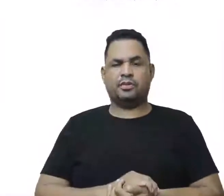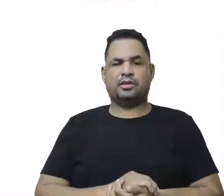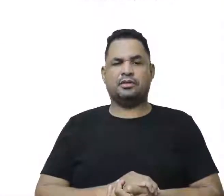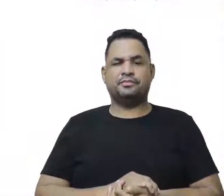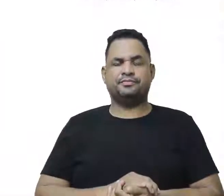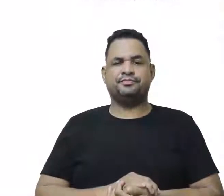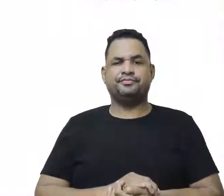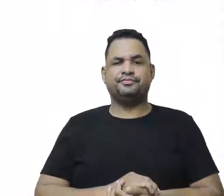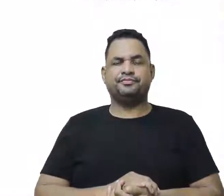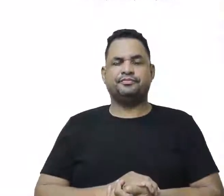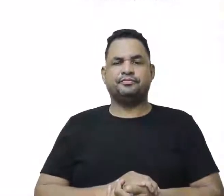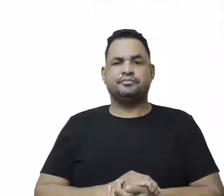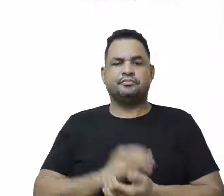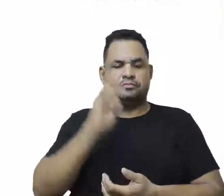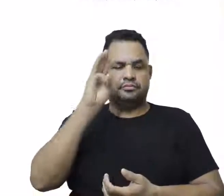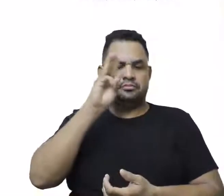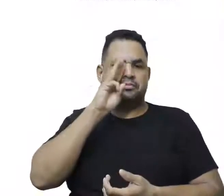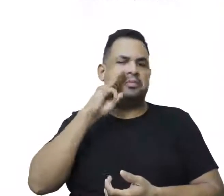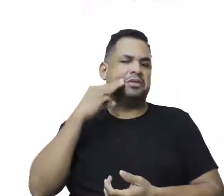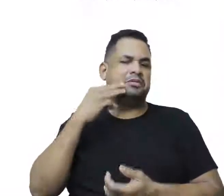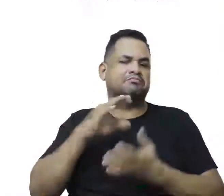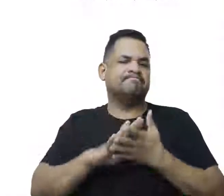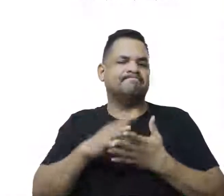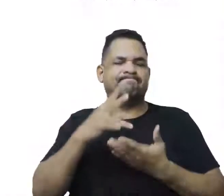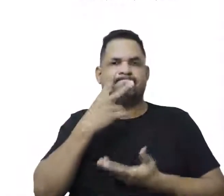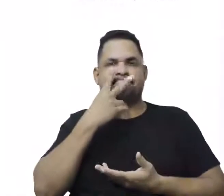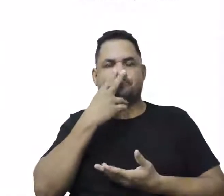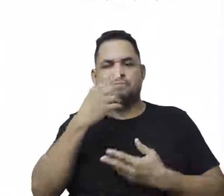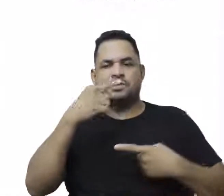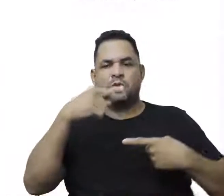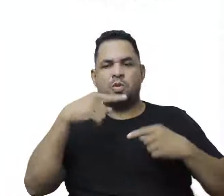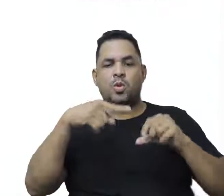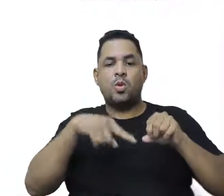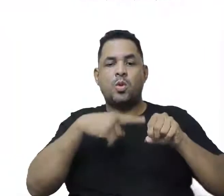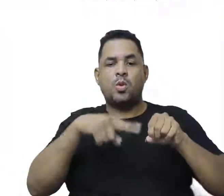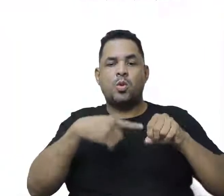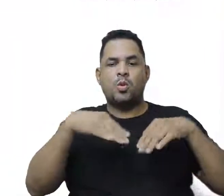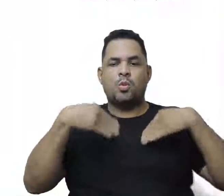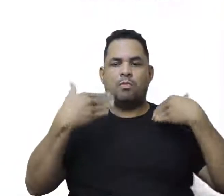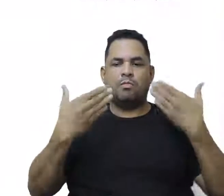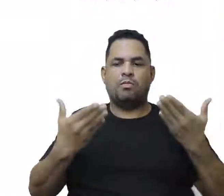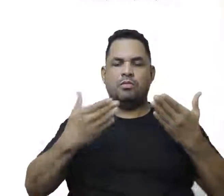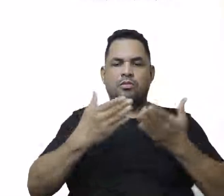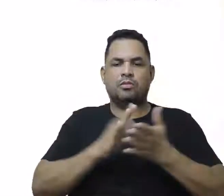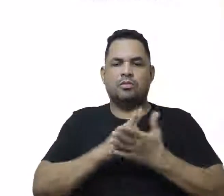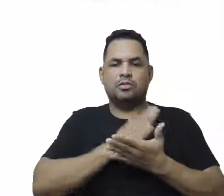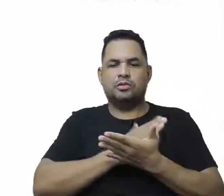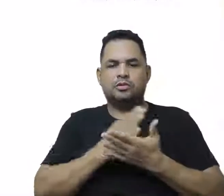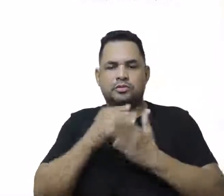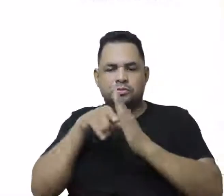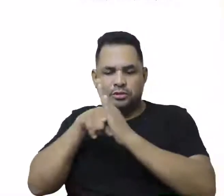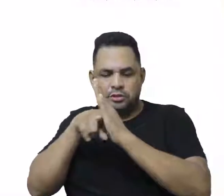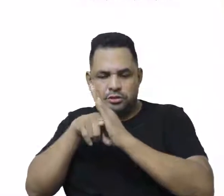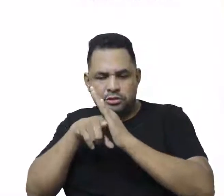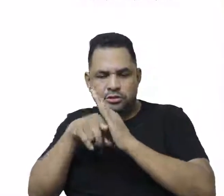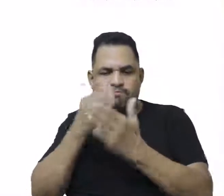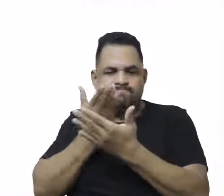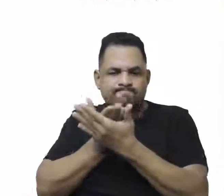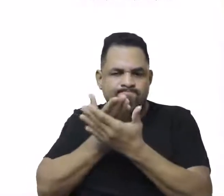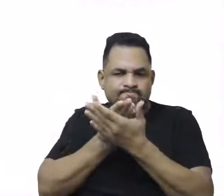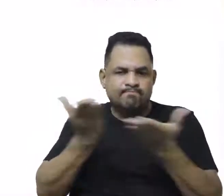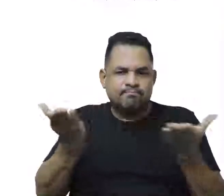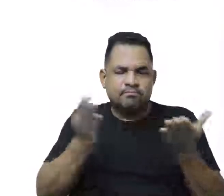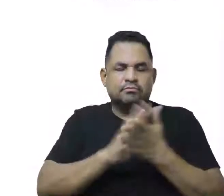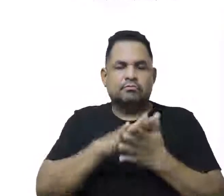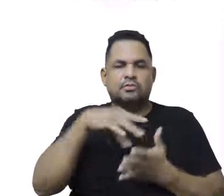ele Muita gente disse que ele era meio louco porque quando ele começou os estudos dele ele